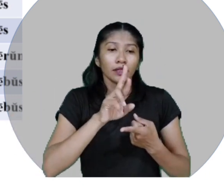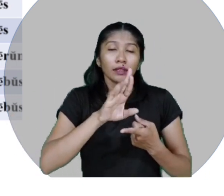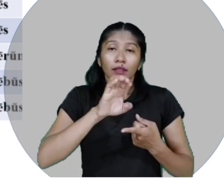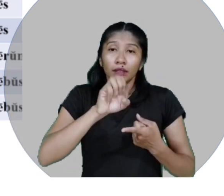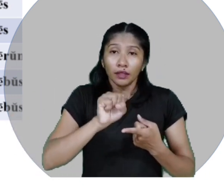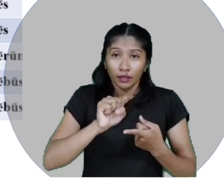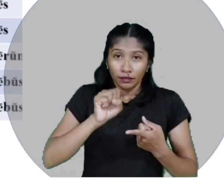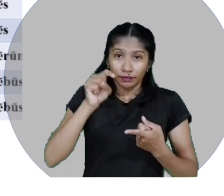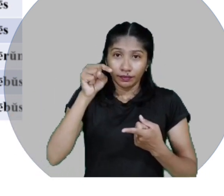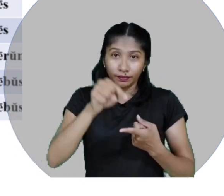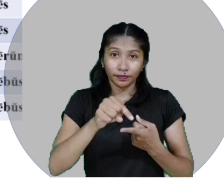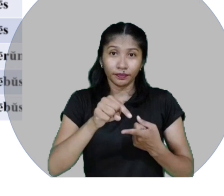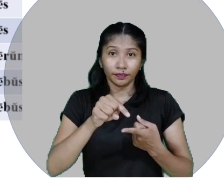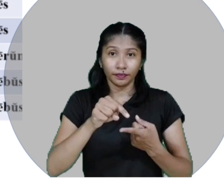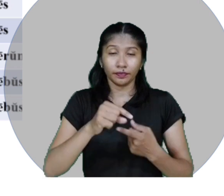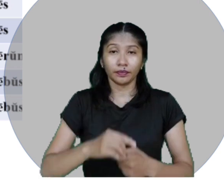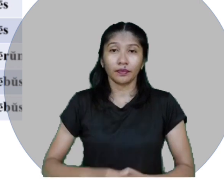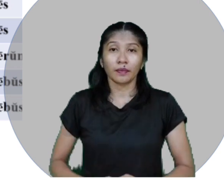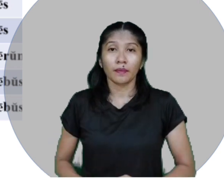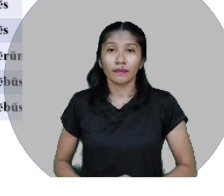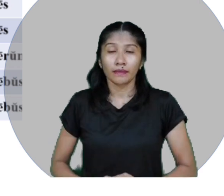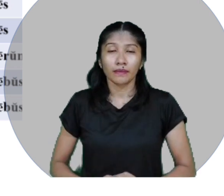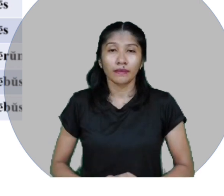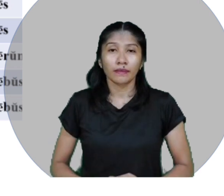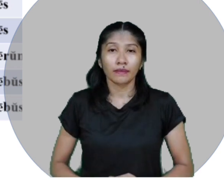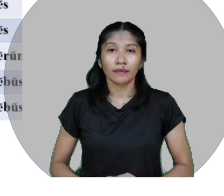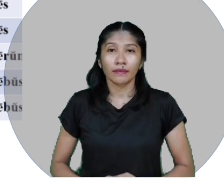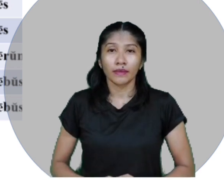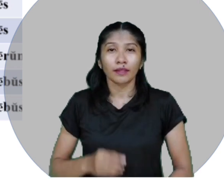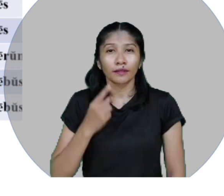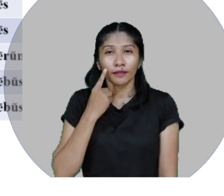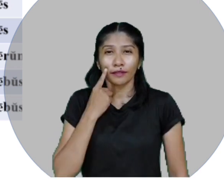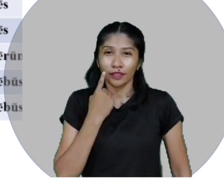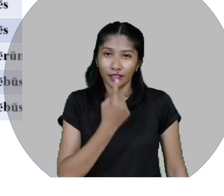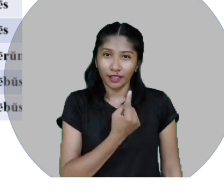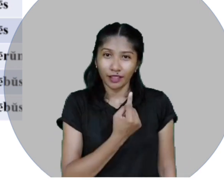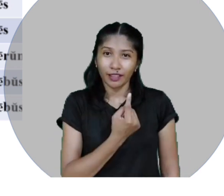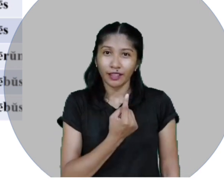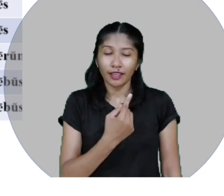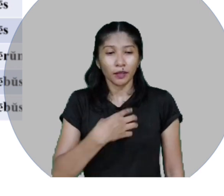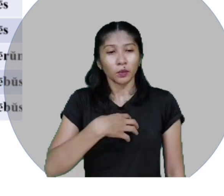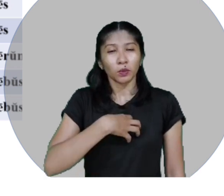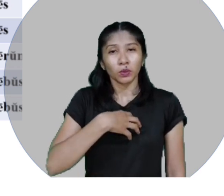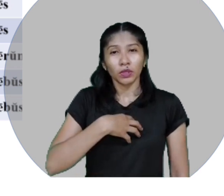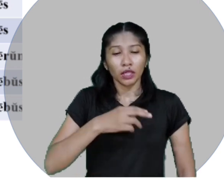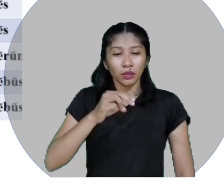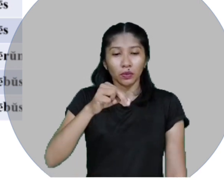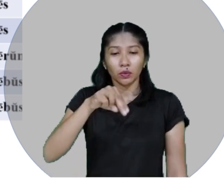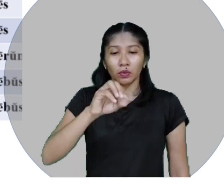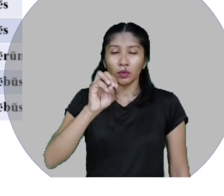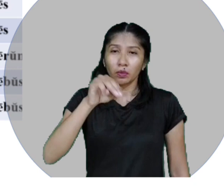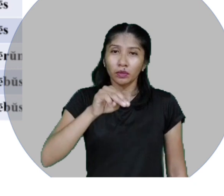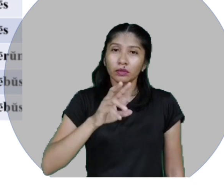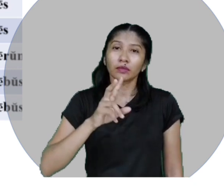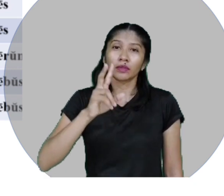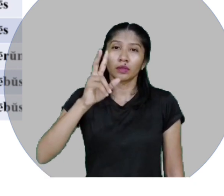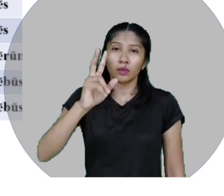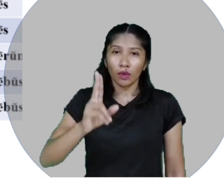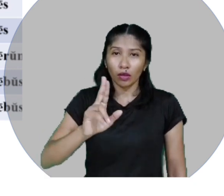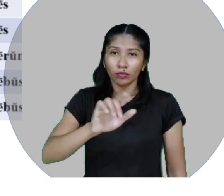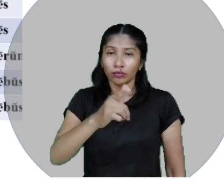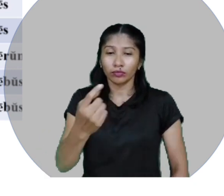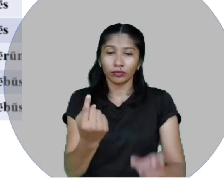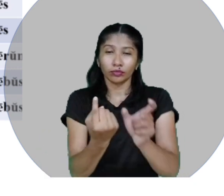est. Observe que a forma do nominativo singular é a mesma do plural. Res